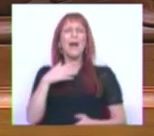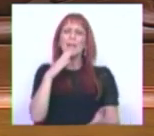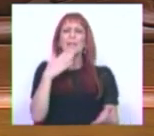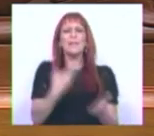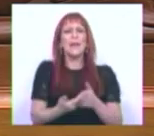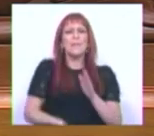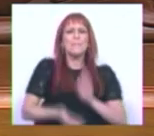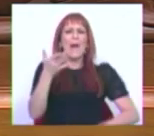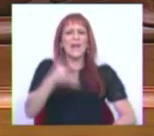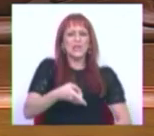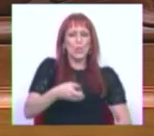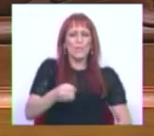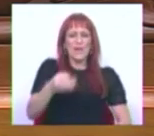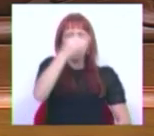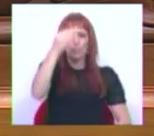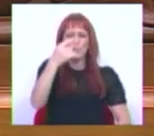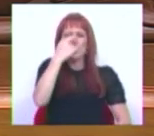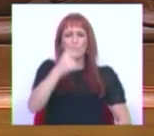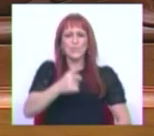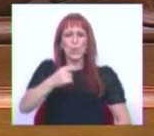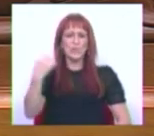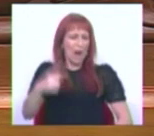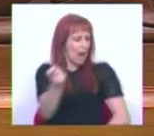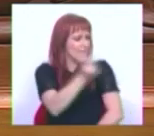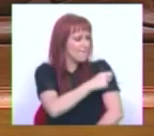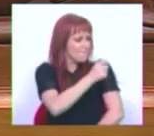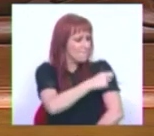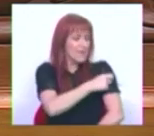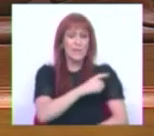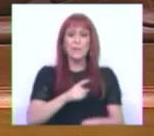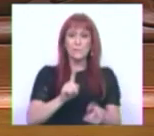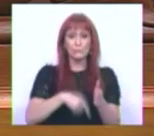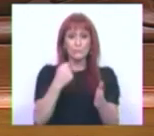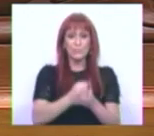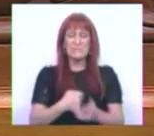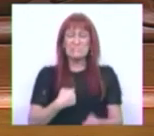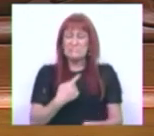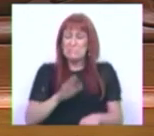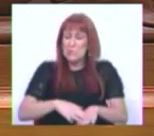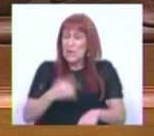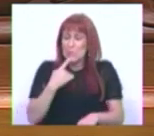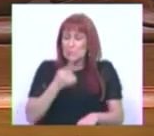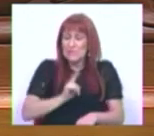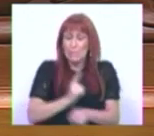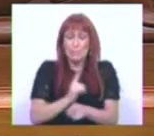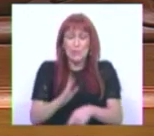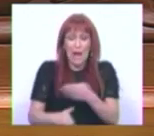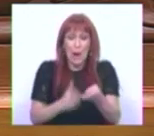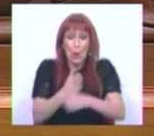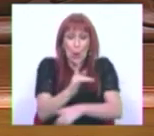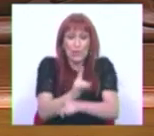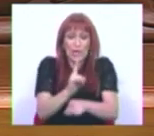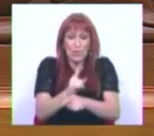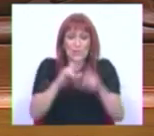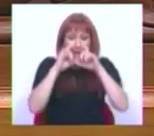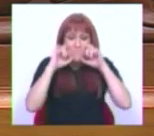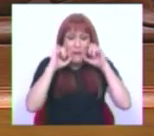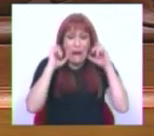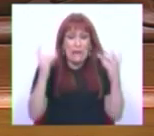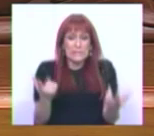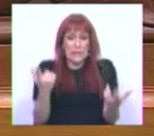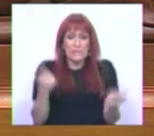mais de 90% da população vacinada. Por isso, não se percebe porque continua o uso de